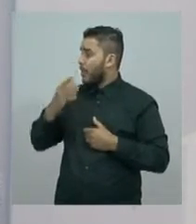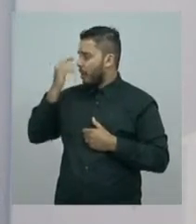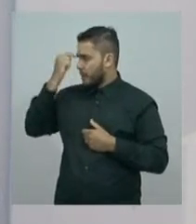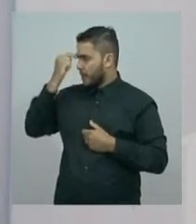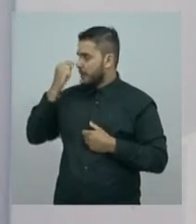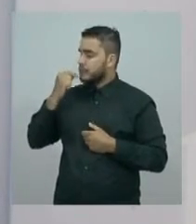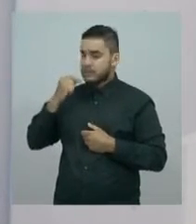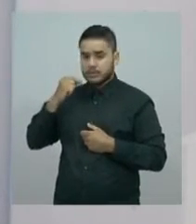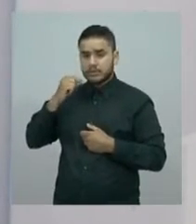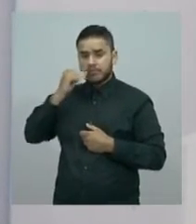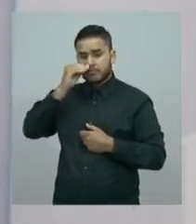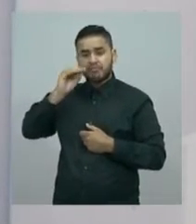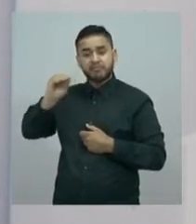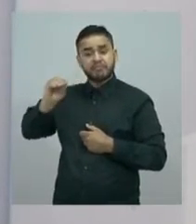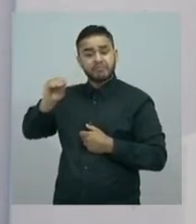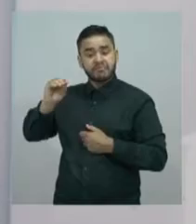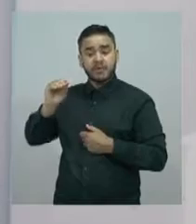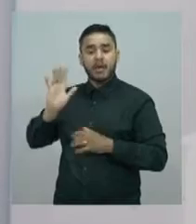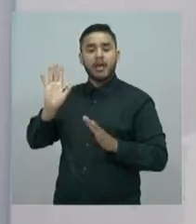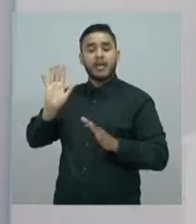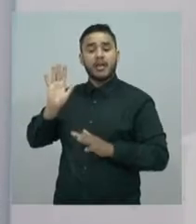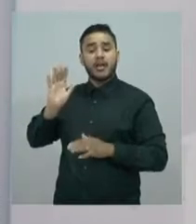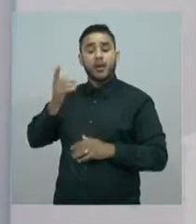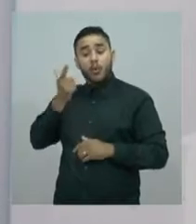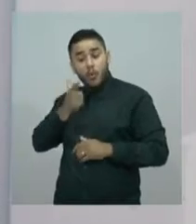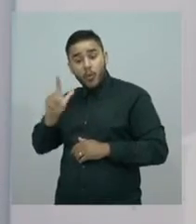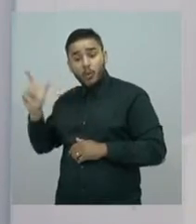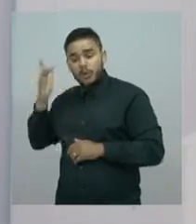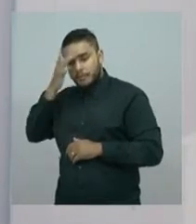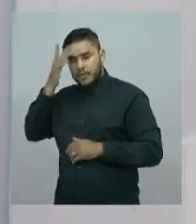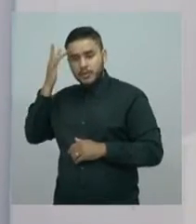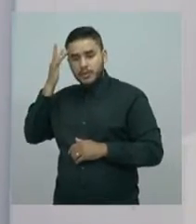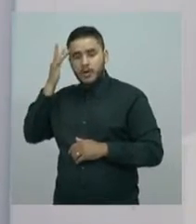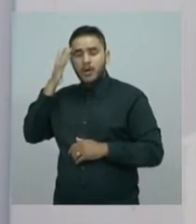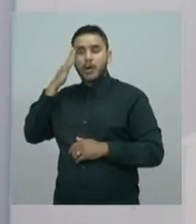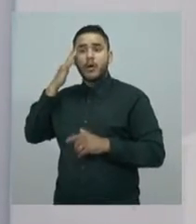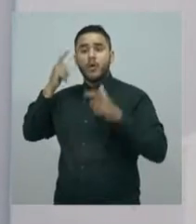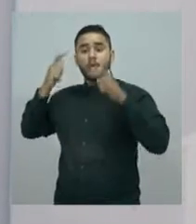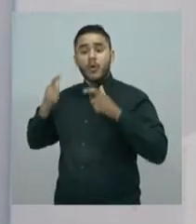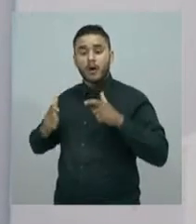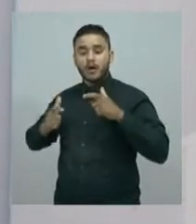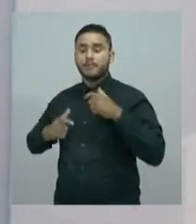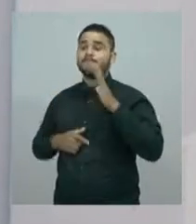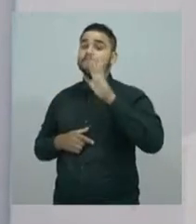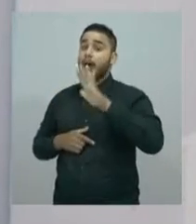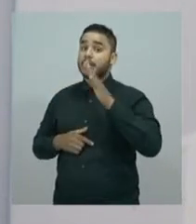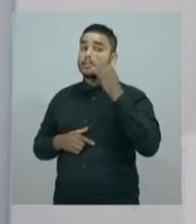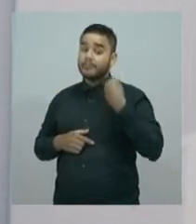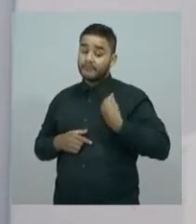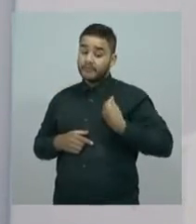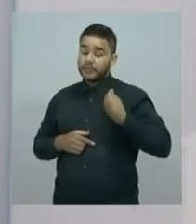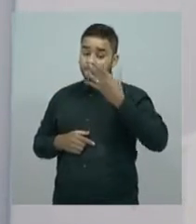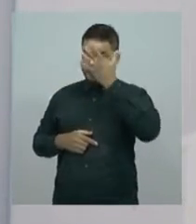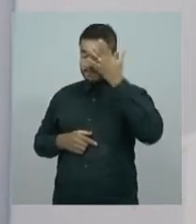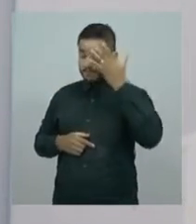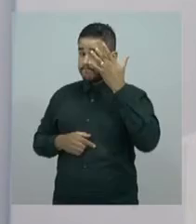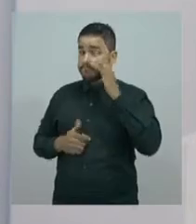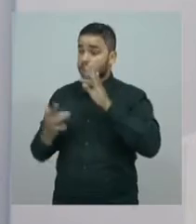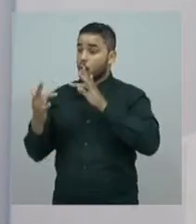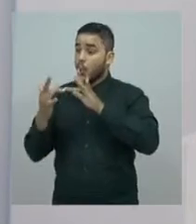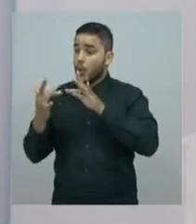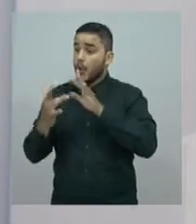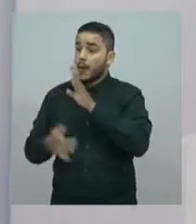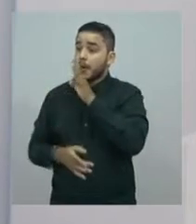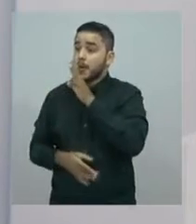não consegue sentir aquele sentimento. E esse mediador, ele sendo ali da comunidade, ele está ali próximo